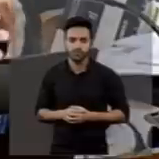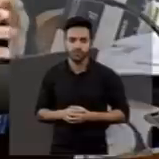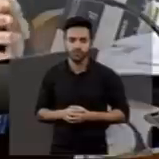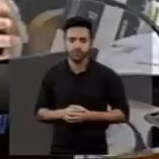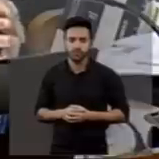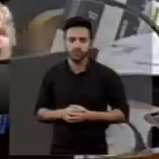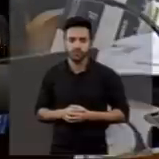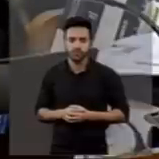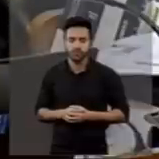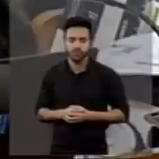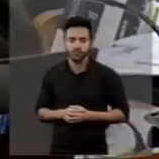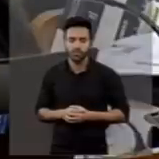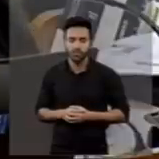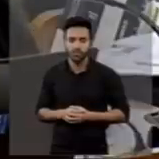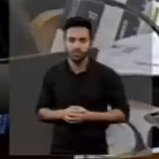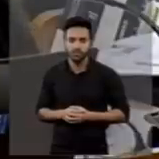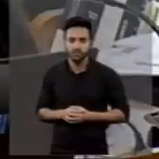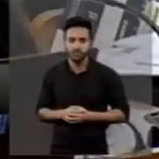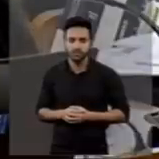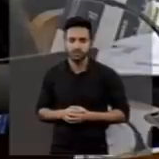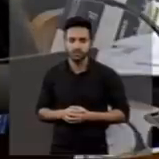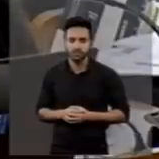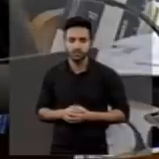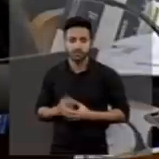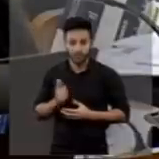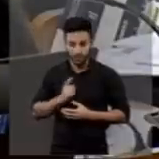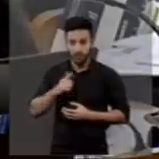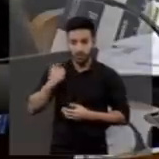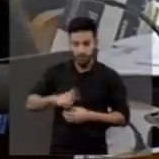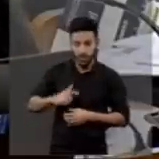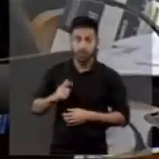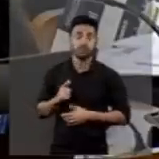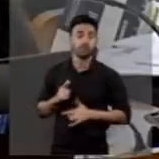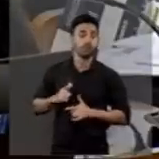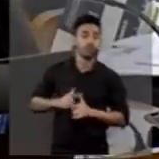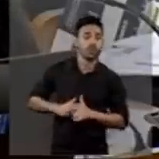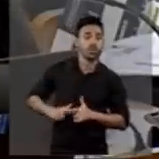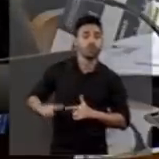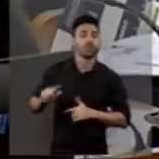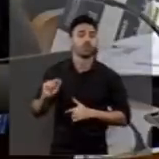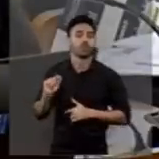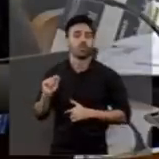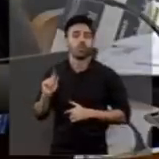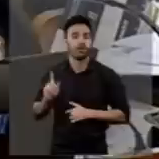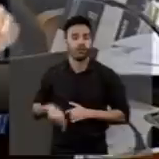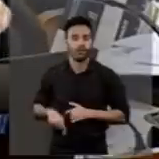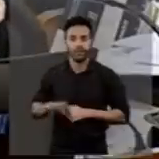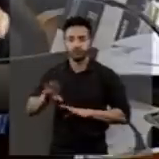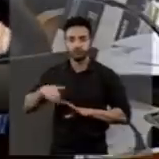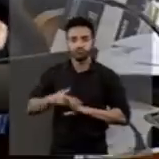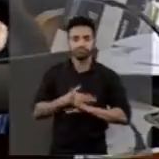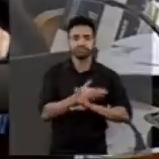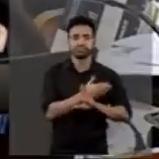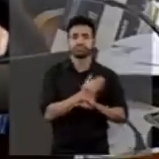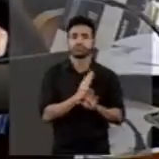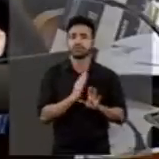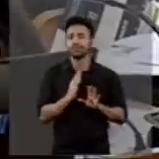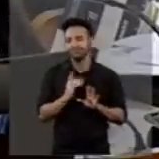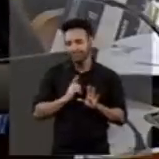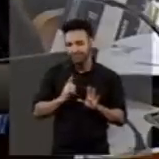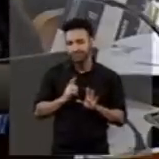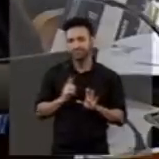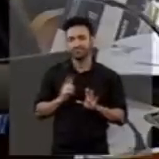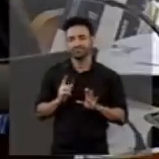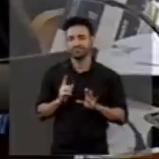além do problema do contrabando, descaminho, que gera um prejuízo específico em